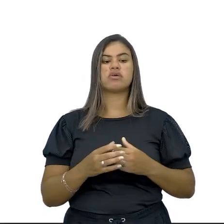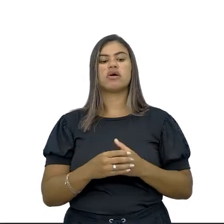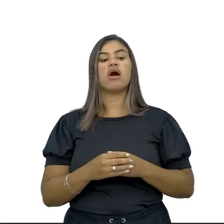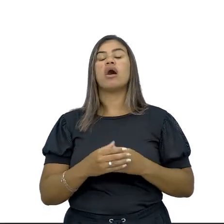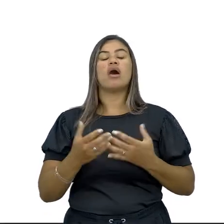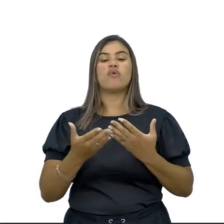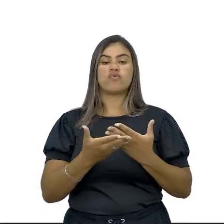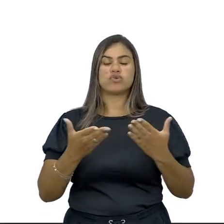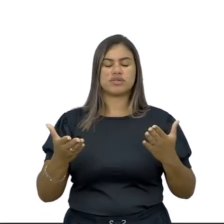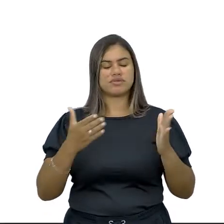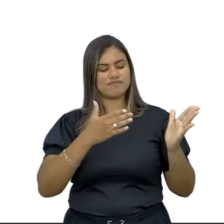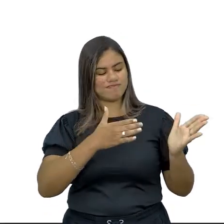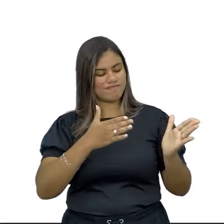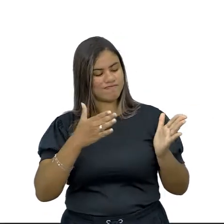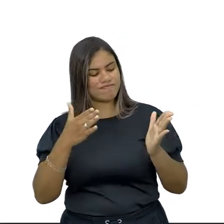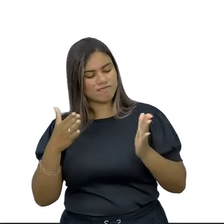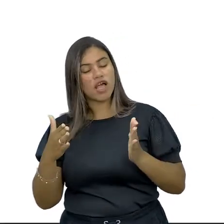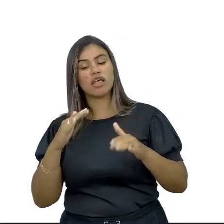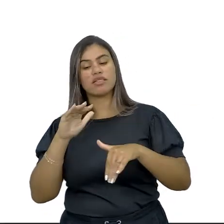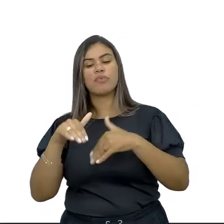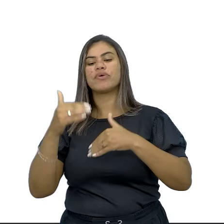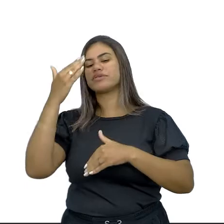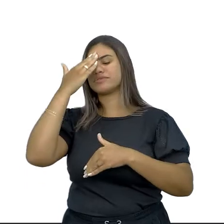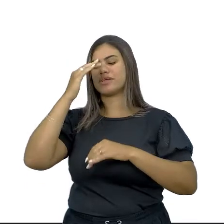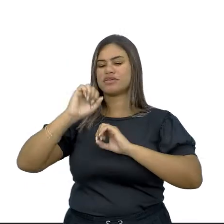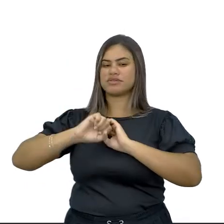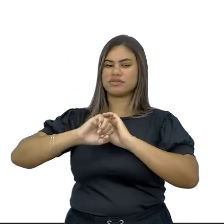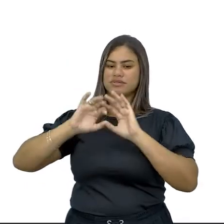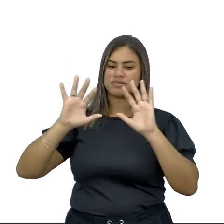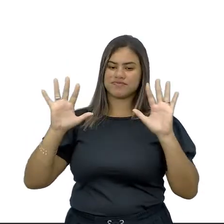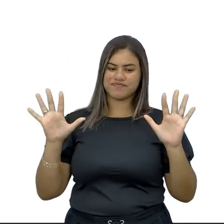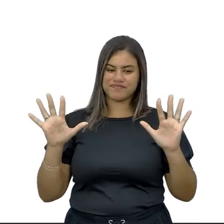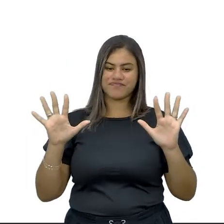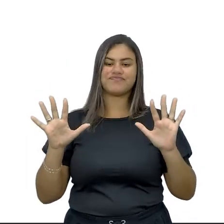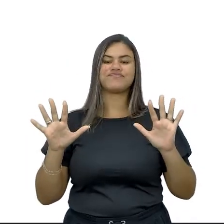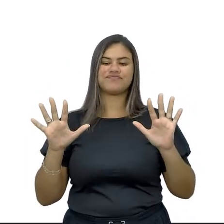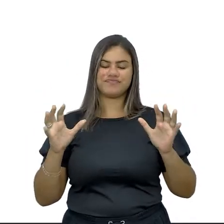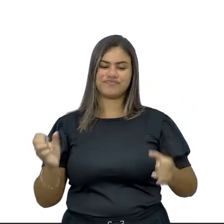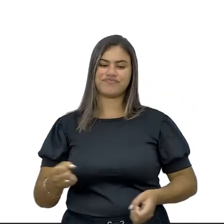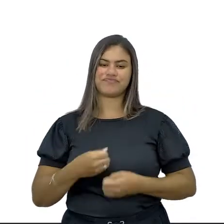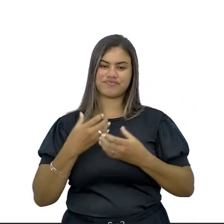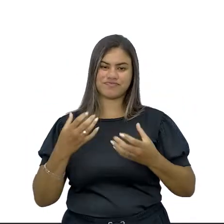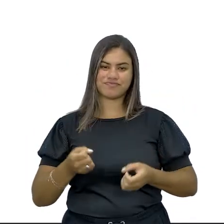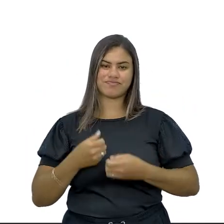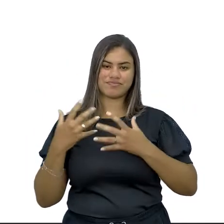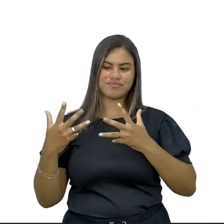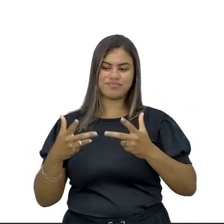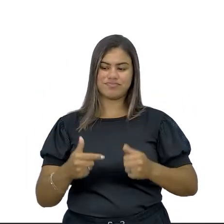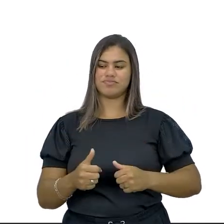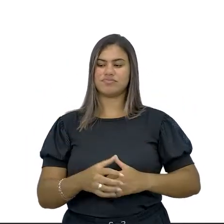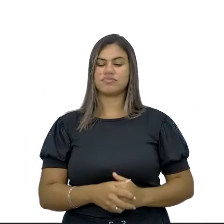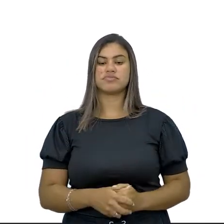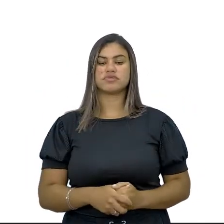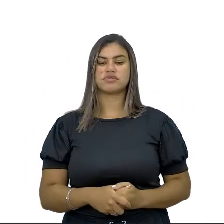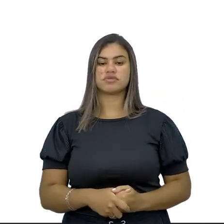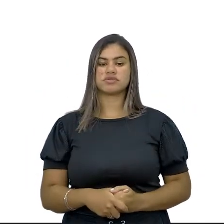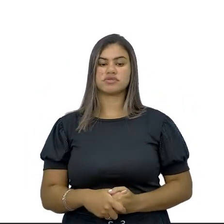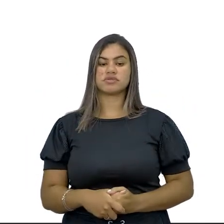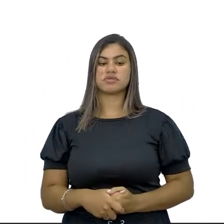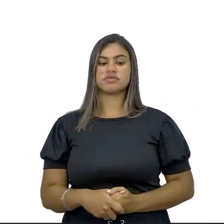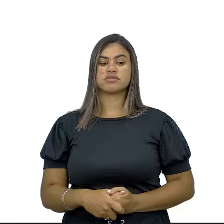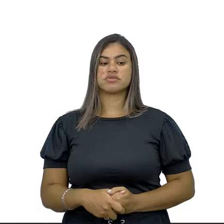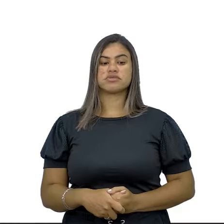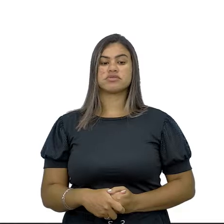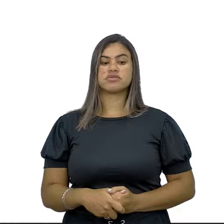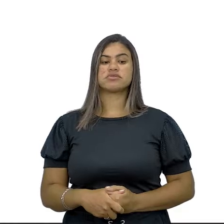todos vocês possam compreender melhor a dinâmica das nossas formações como um todo. E, né,